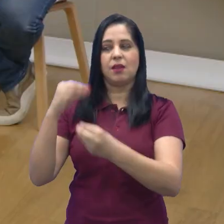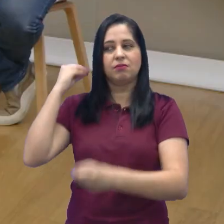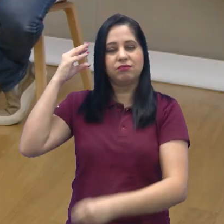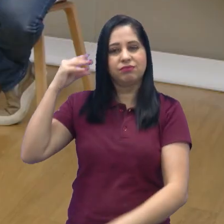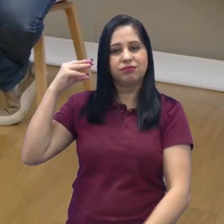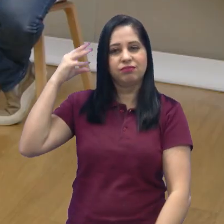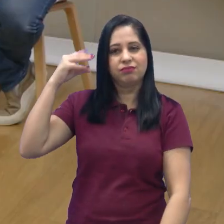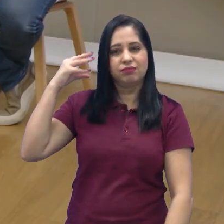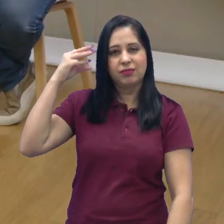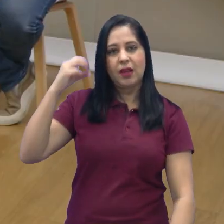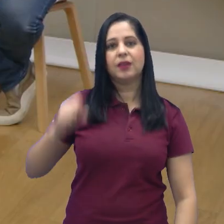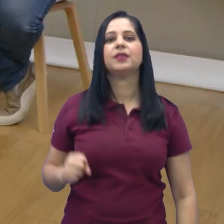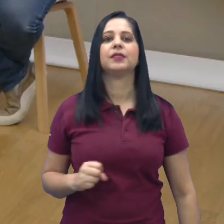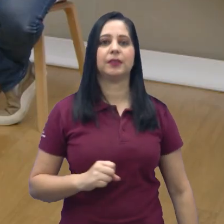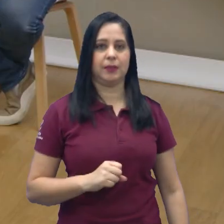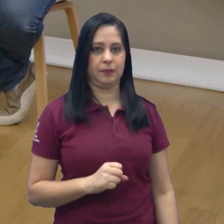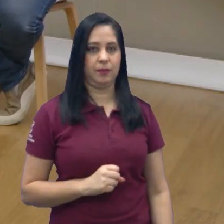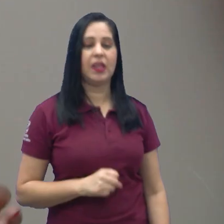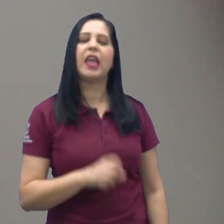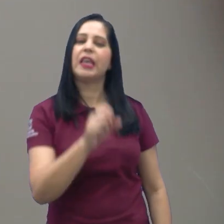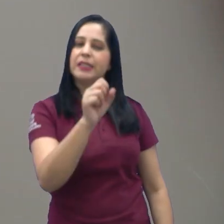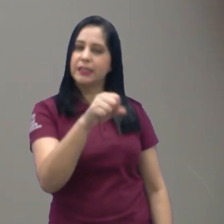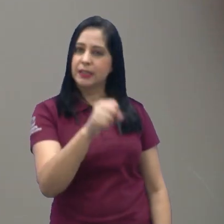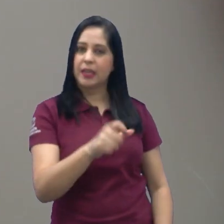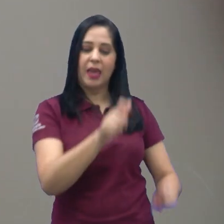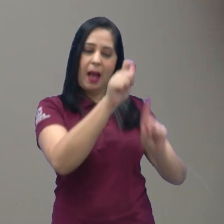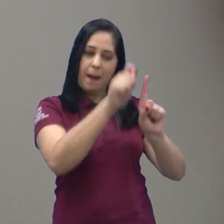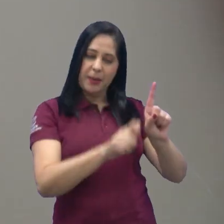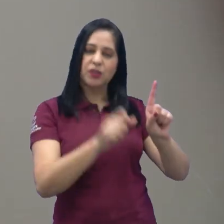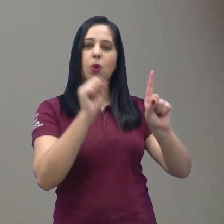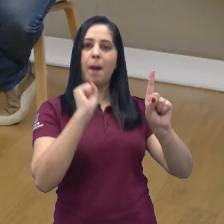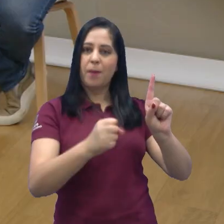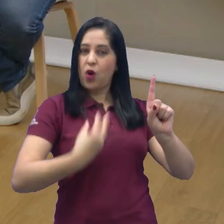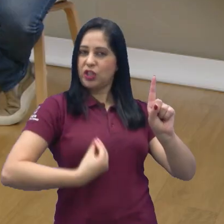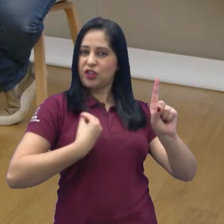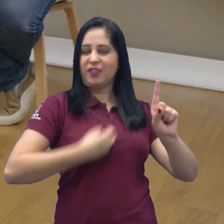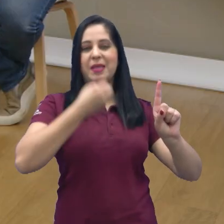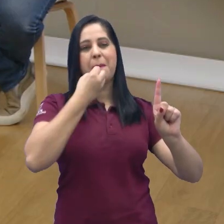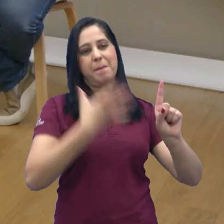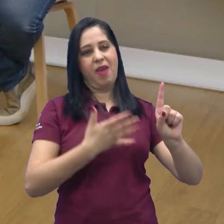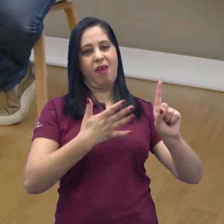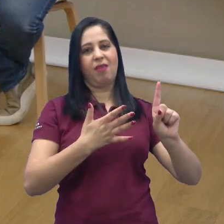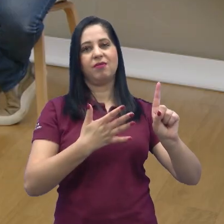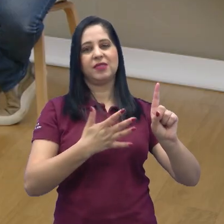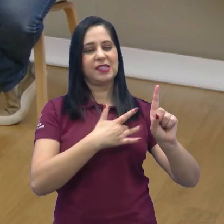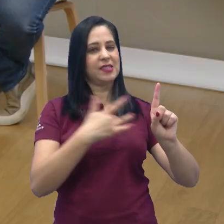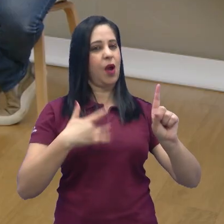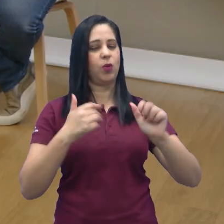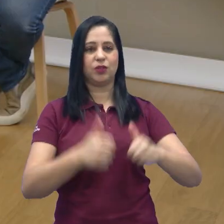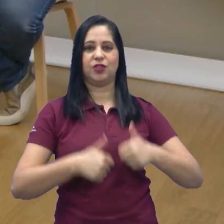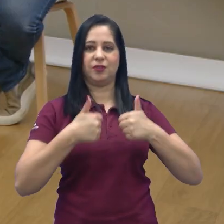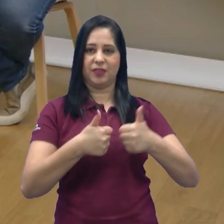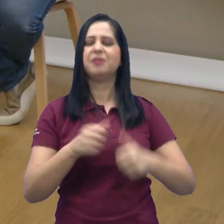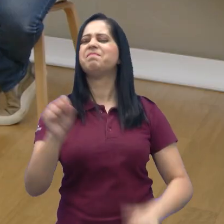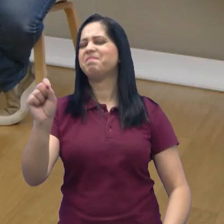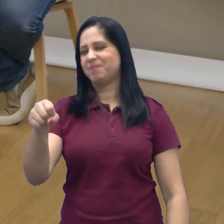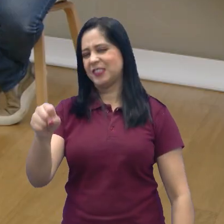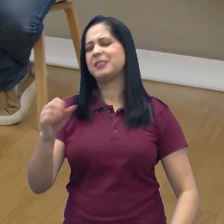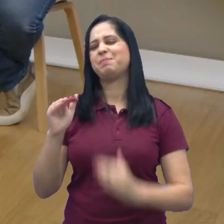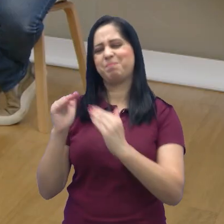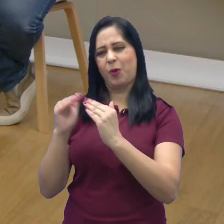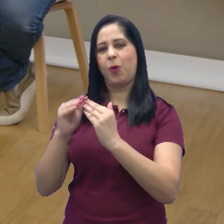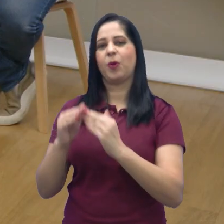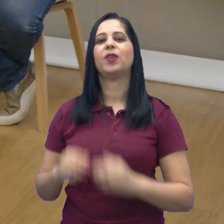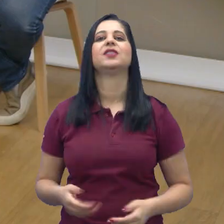E principalmente que dá para viver com saúde, qualidade de vida e bem-estar. Dá para ter tudo isso. Tudo isso. Muito obrigada, André. Foi ótima a